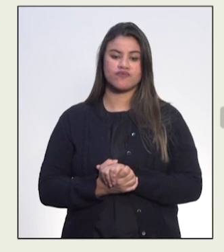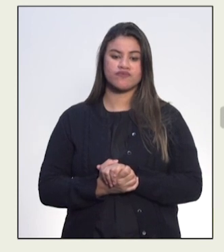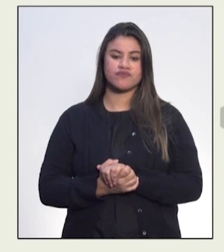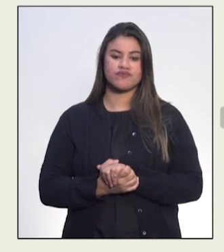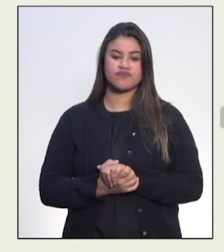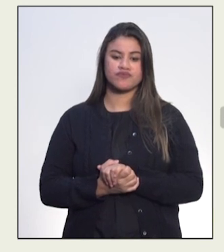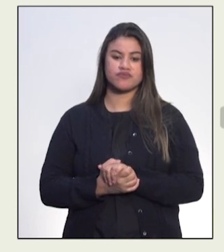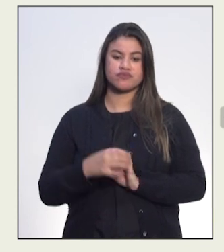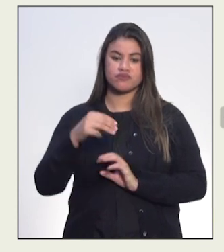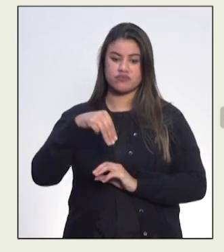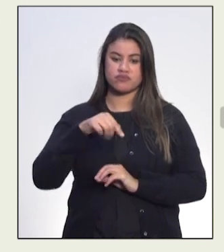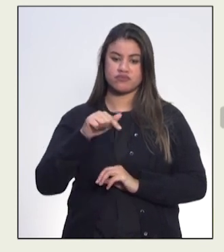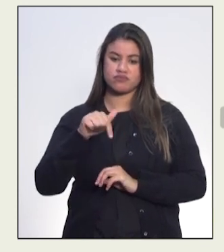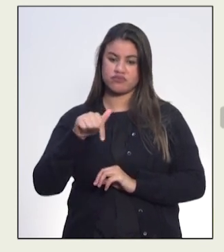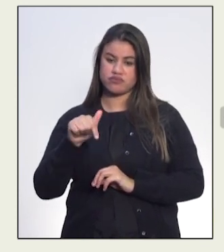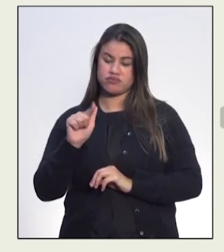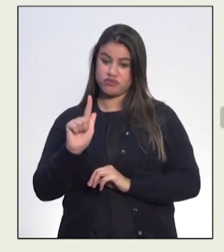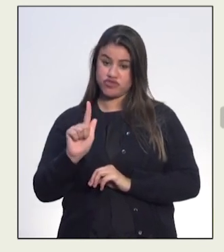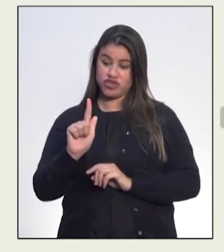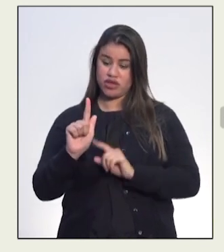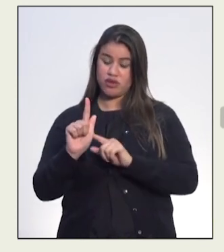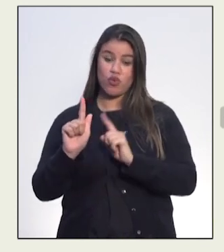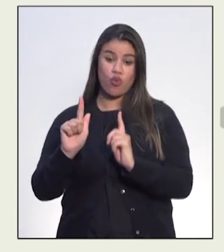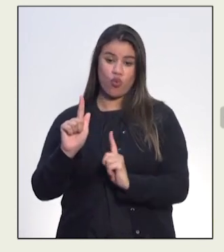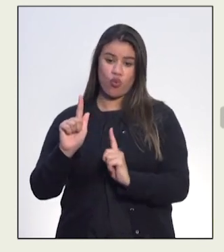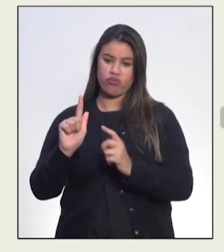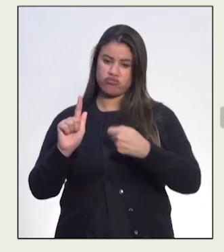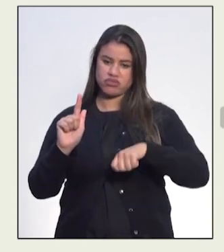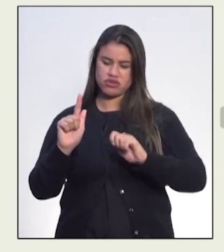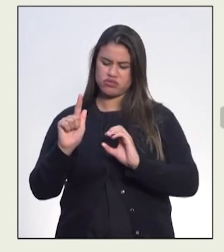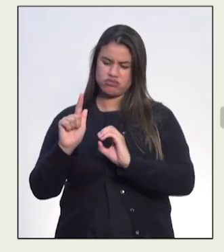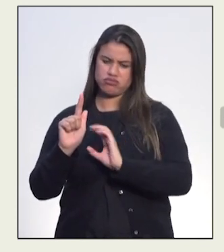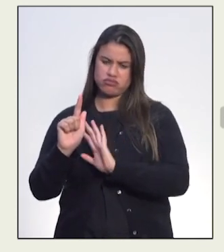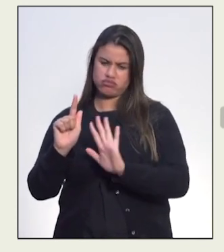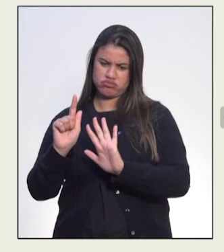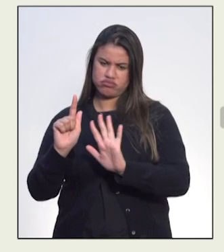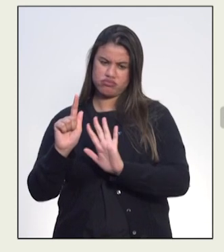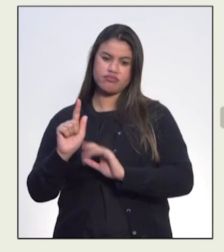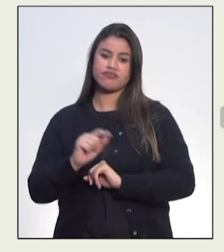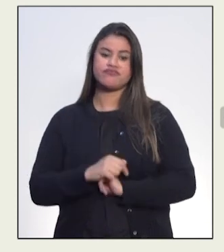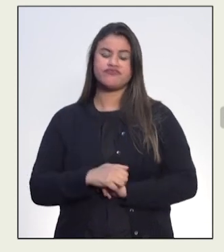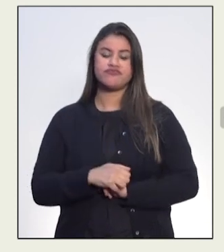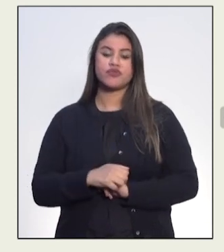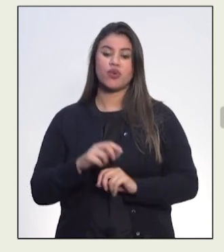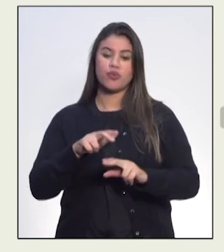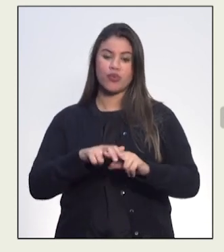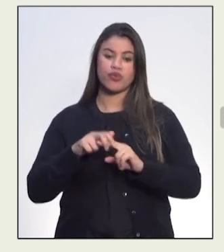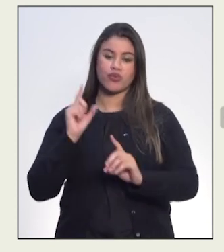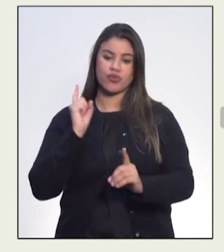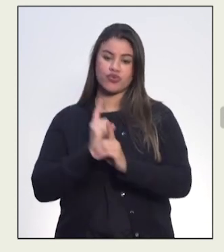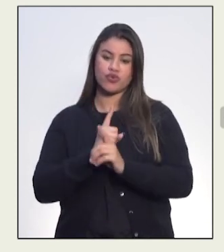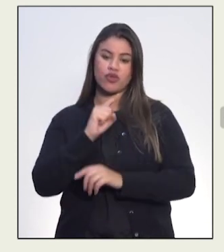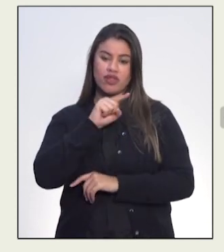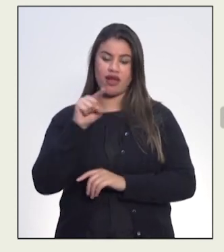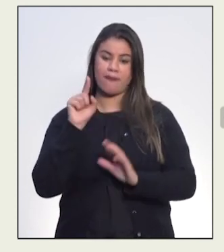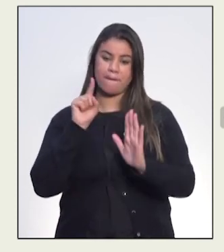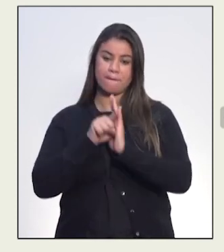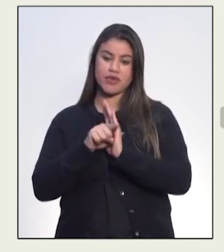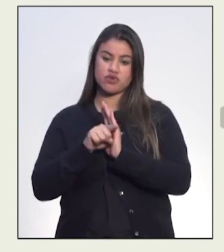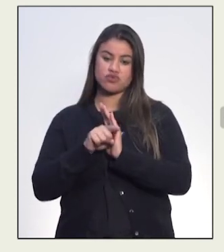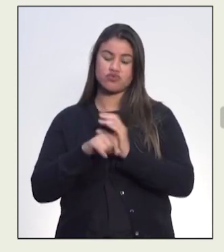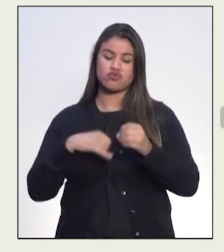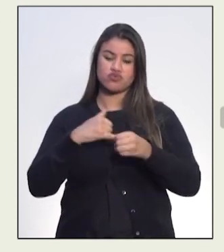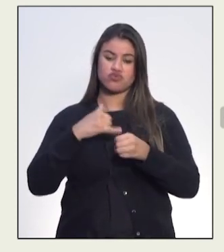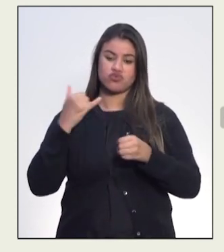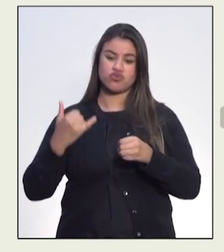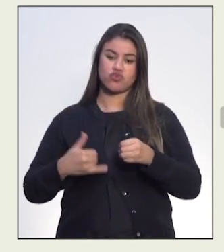não precisa colocar, perfeito? Por isso que vocês encontraram lá na pergunta qual que era o composto